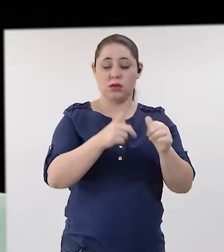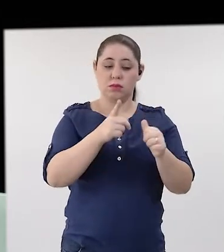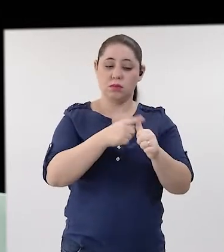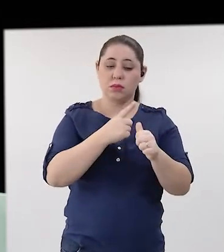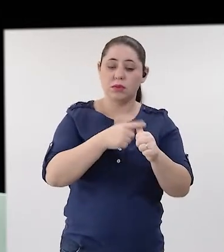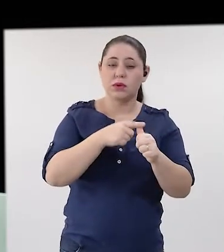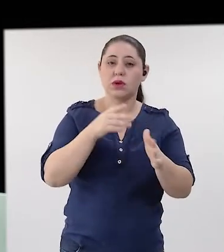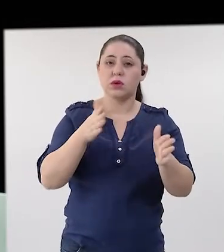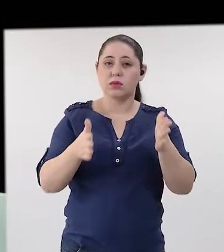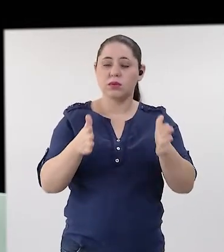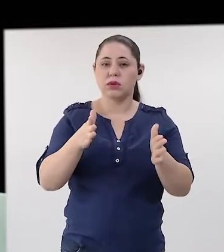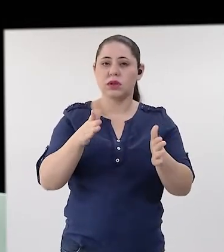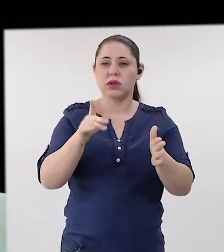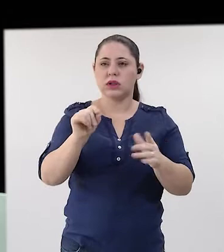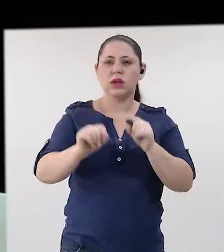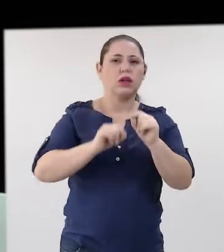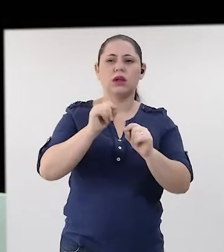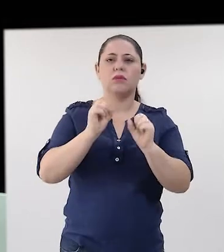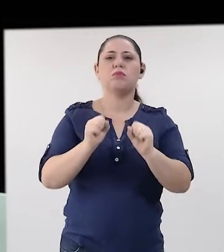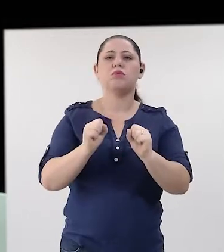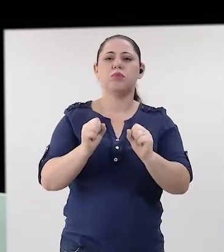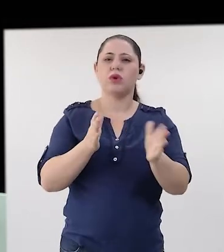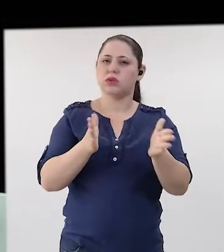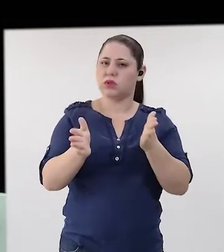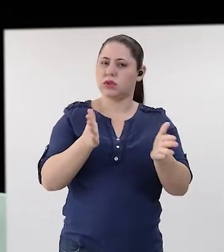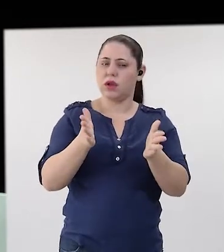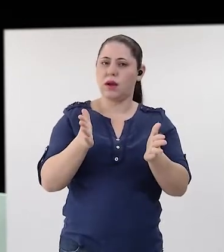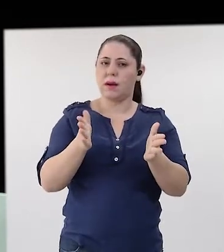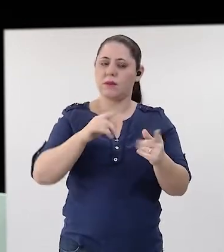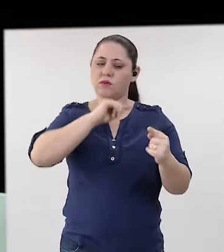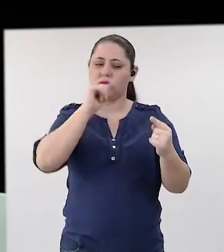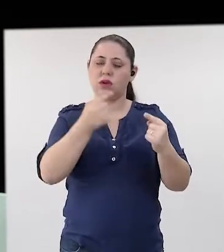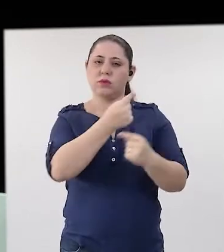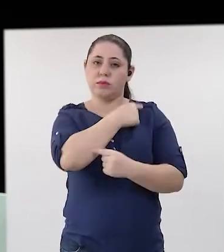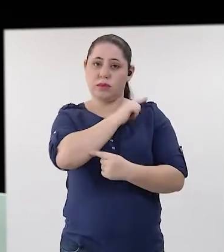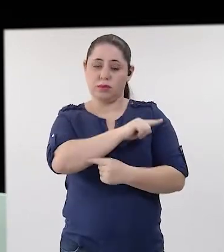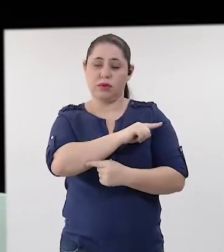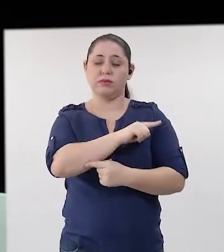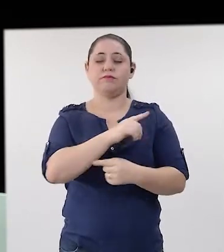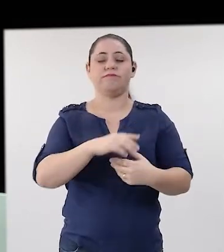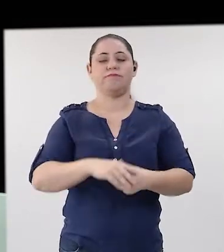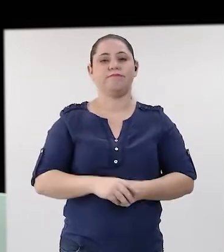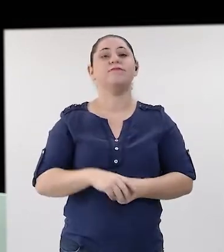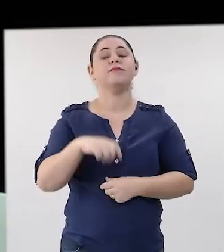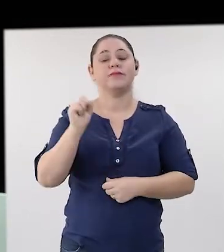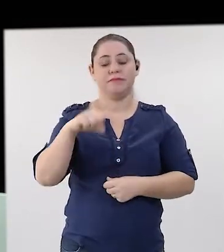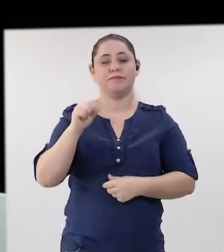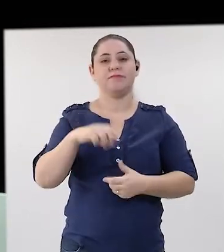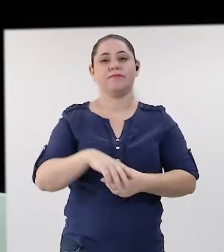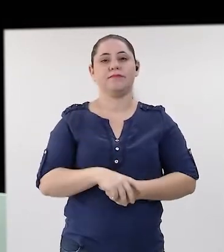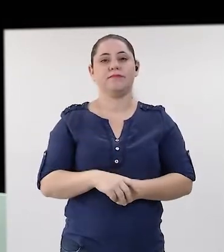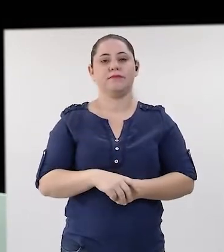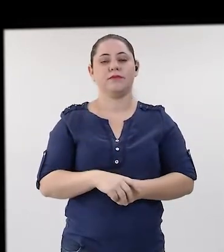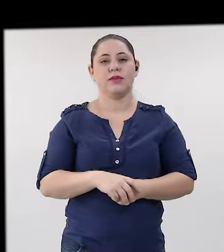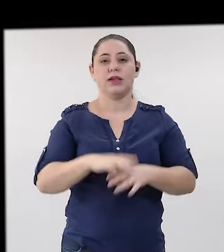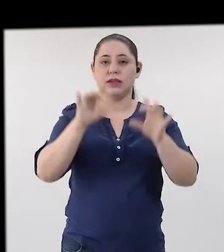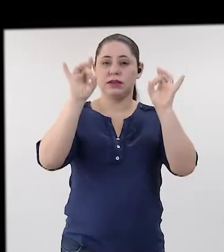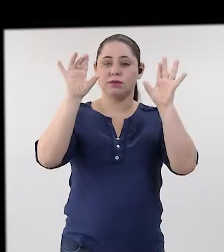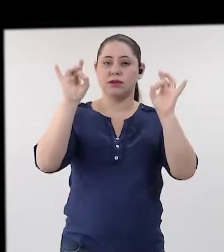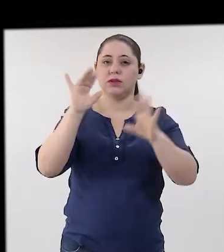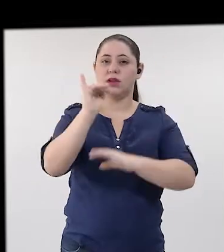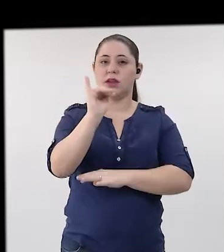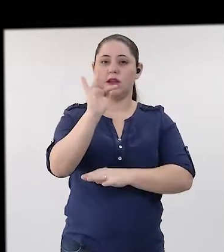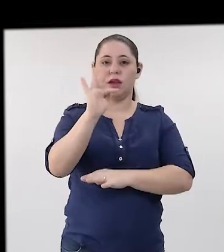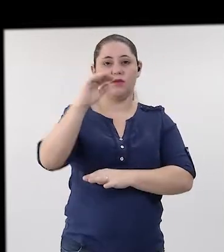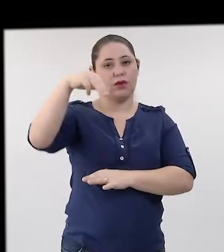projeto de vocês, no primeiro momento, claro, quem quiser pode acessar, mas voltado inicialmente aos alunos do primeiro ano do ensino médio. Isso.